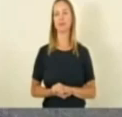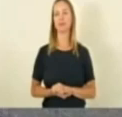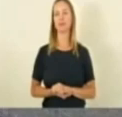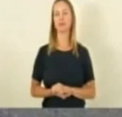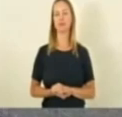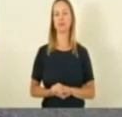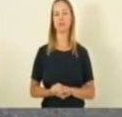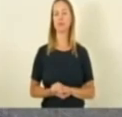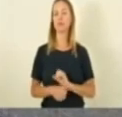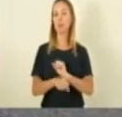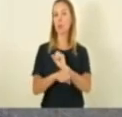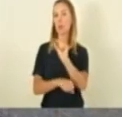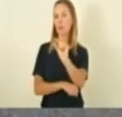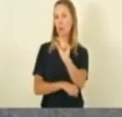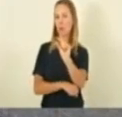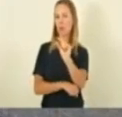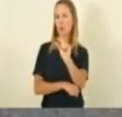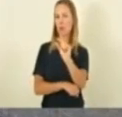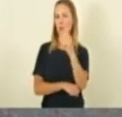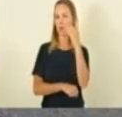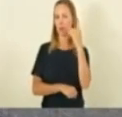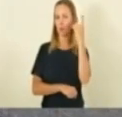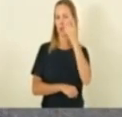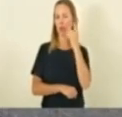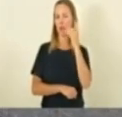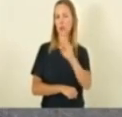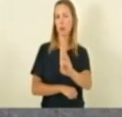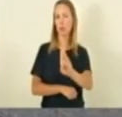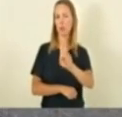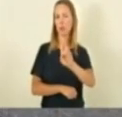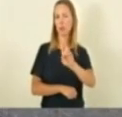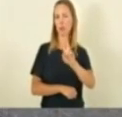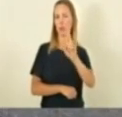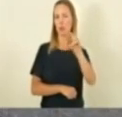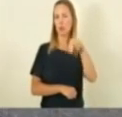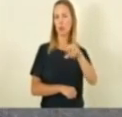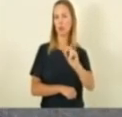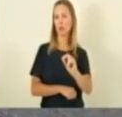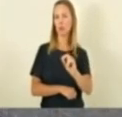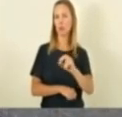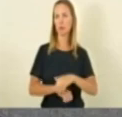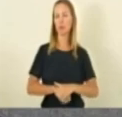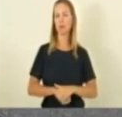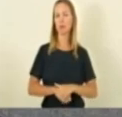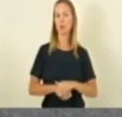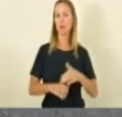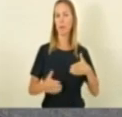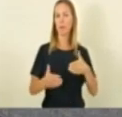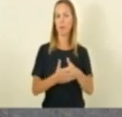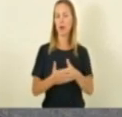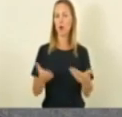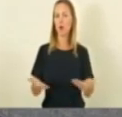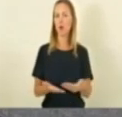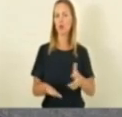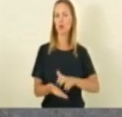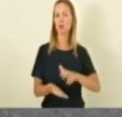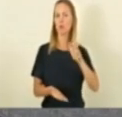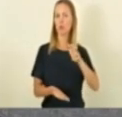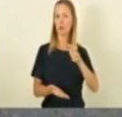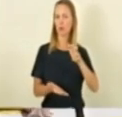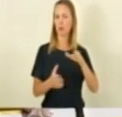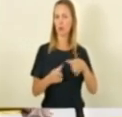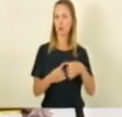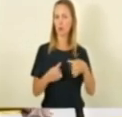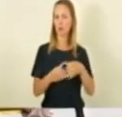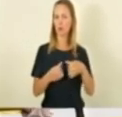Só um minuto, deputado Bruno. Que dia? É isso mesmo, está marcado. O prazo era hoje de manhã, deputado Bruno, acho que na